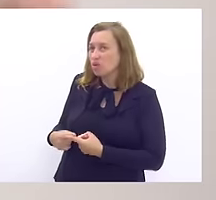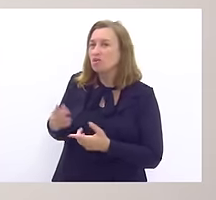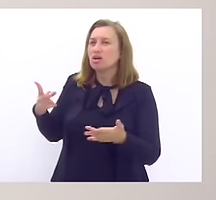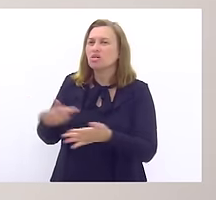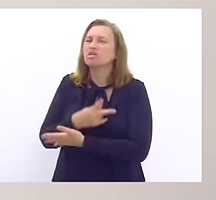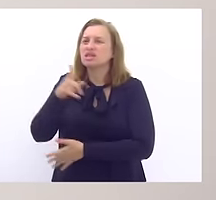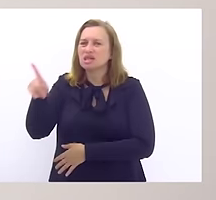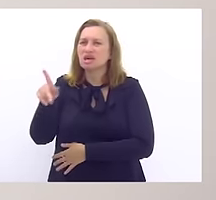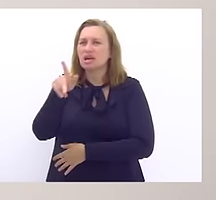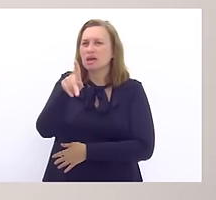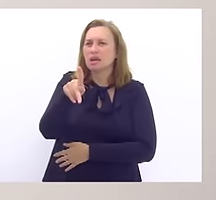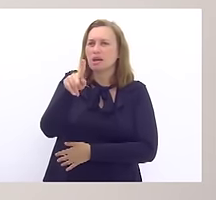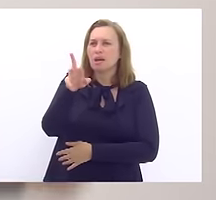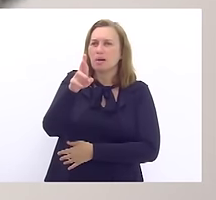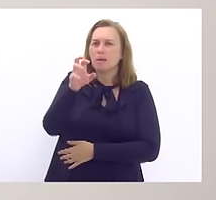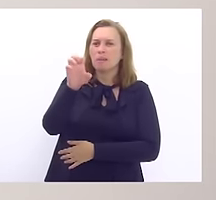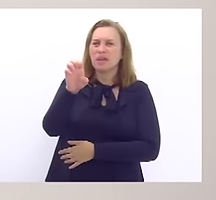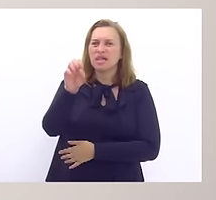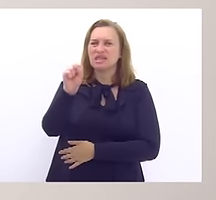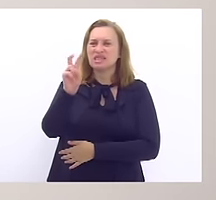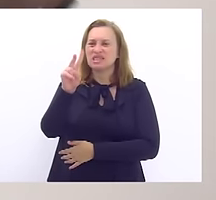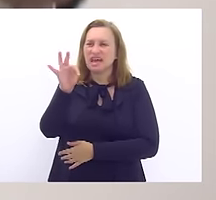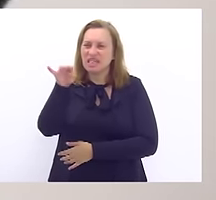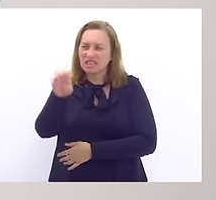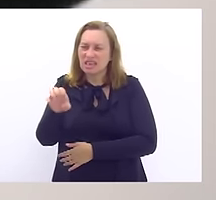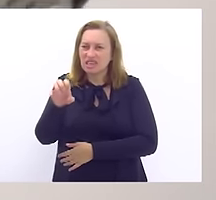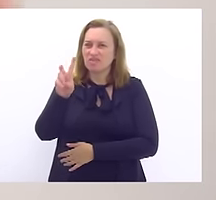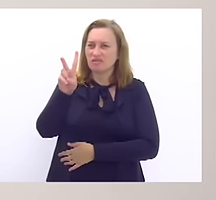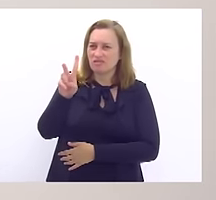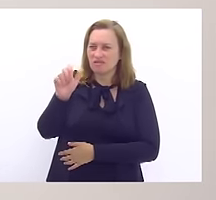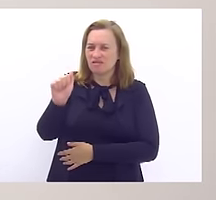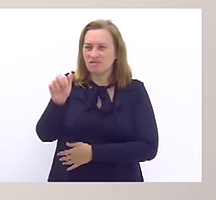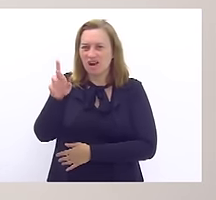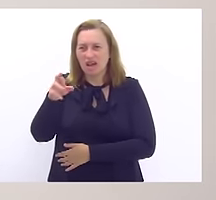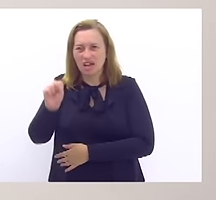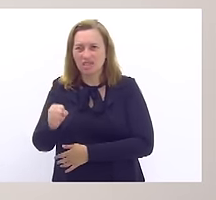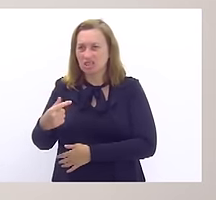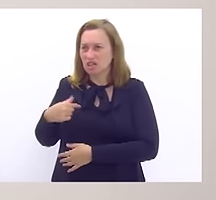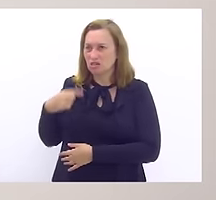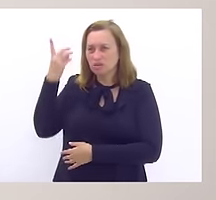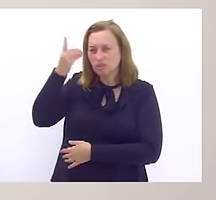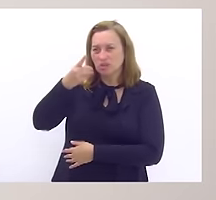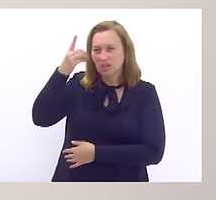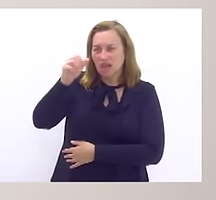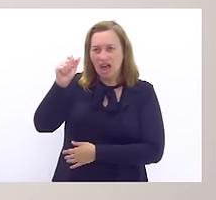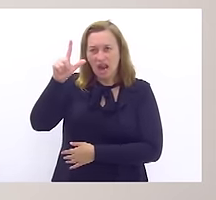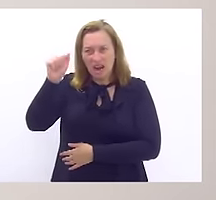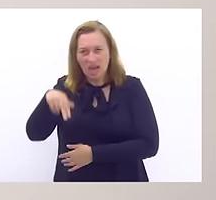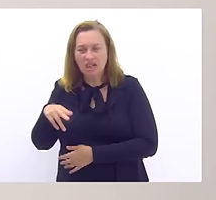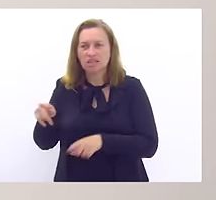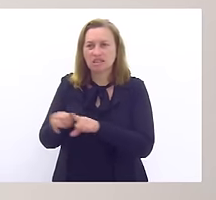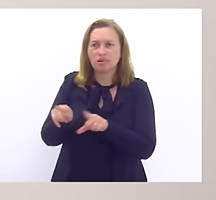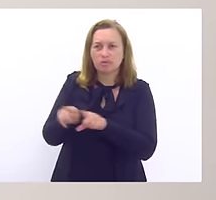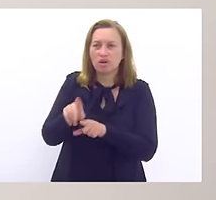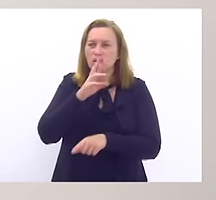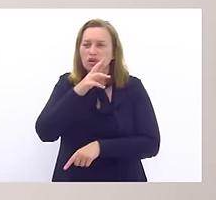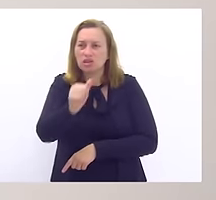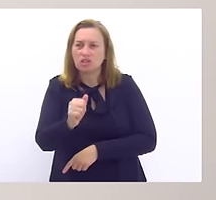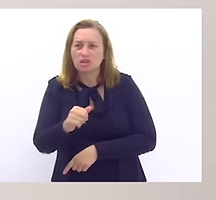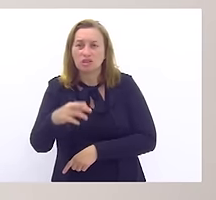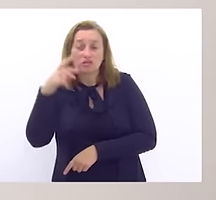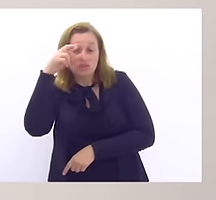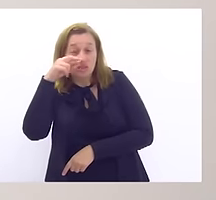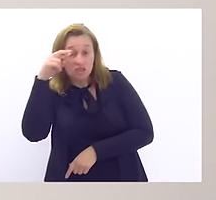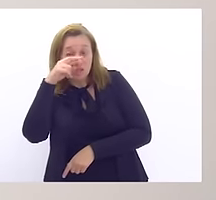aqui na Presidente Vargas tanto eu Deputado Alan e o deputado Rodrigo Amorim Não estávamos indo ver a fiscalização do